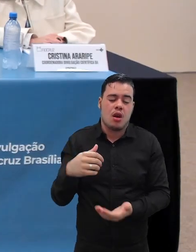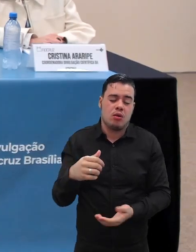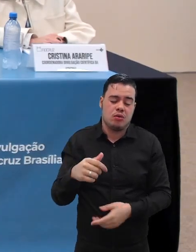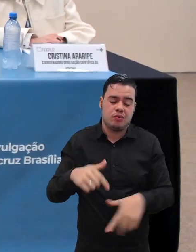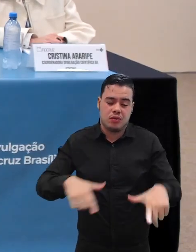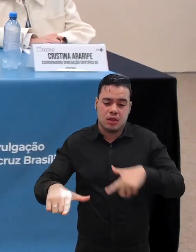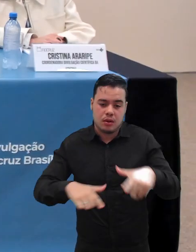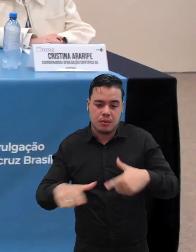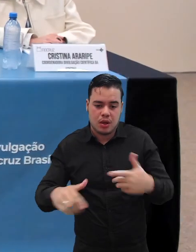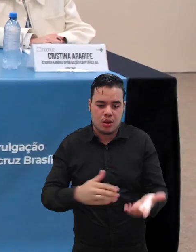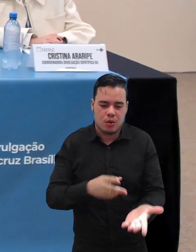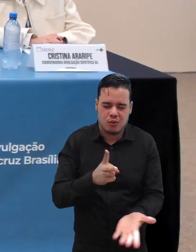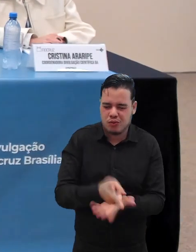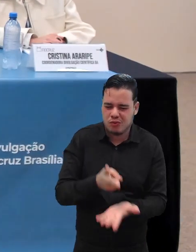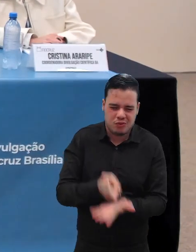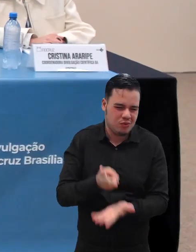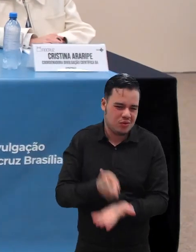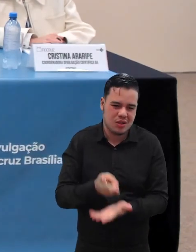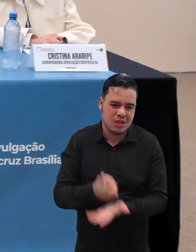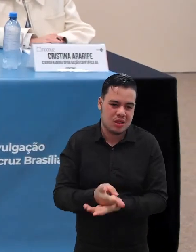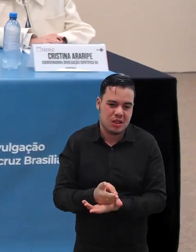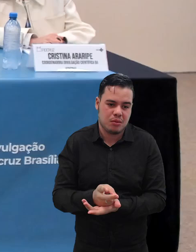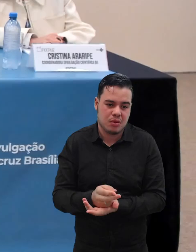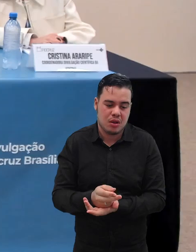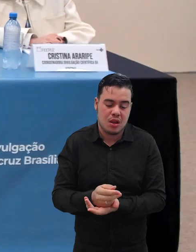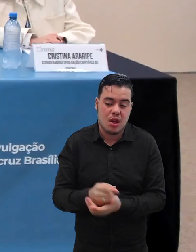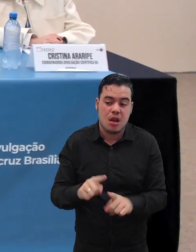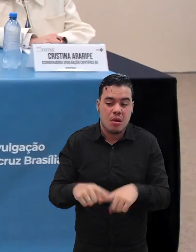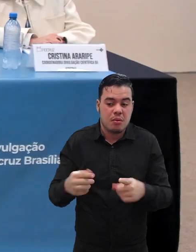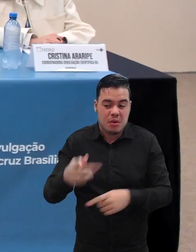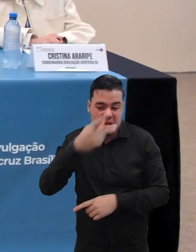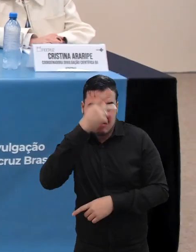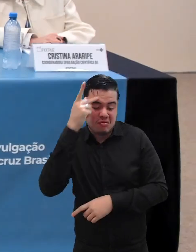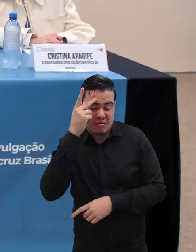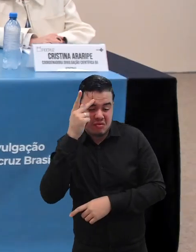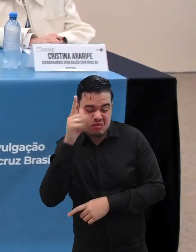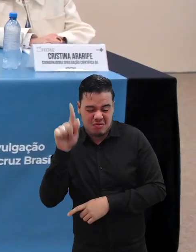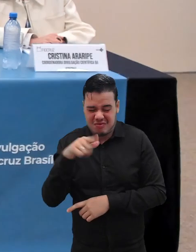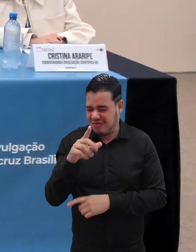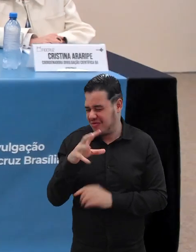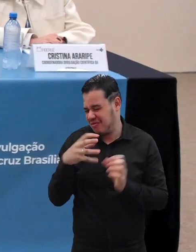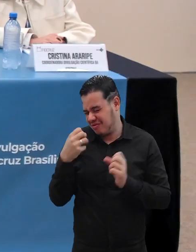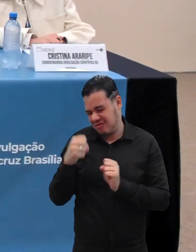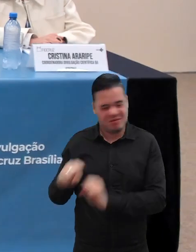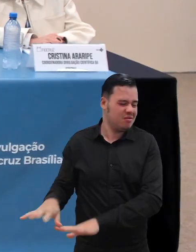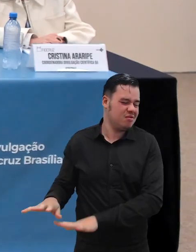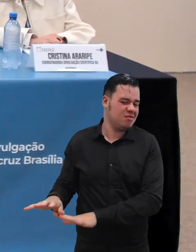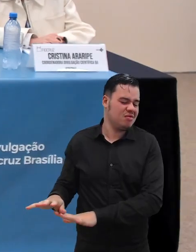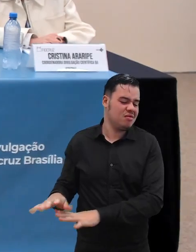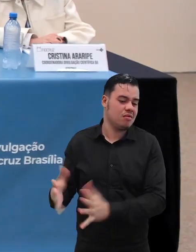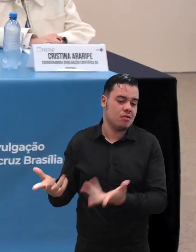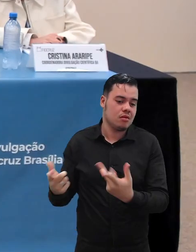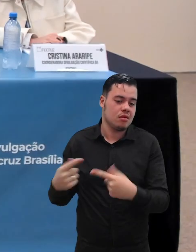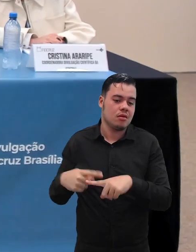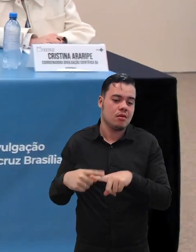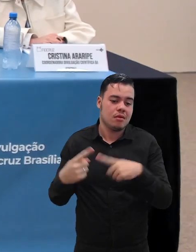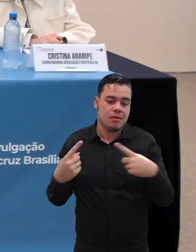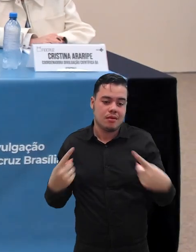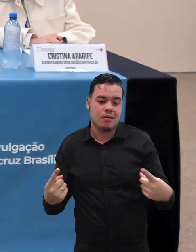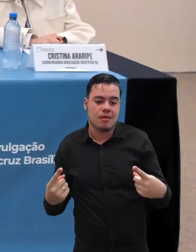porque o negacionismo, embora tenha se exacerbado recentemente com a